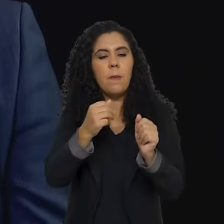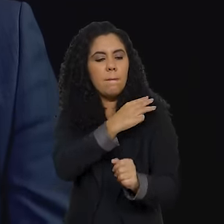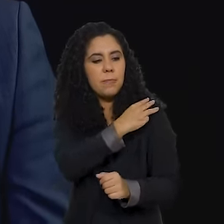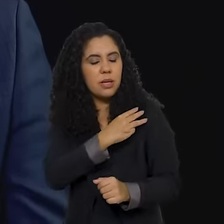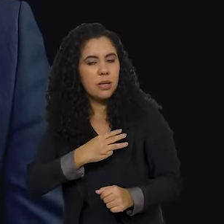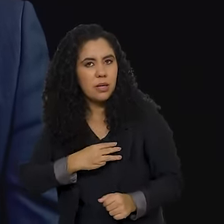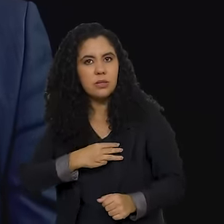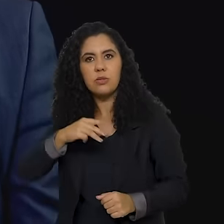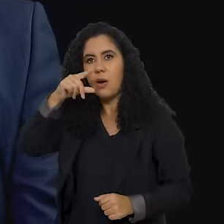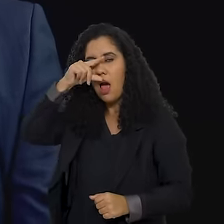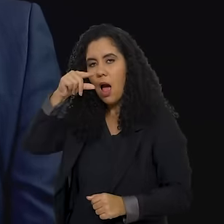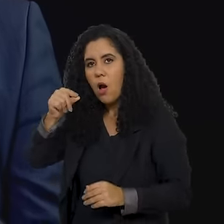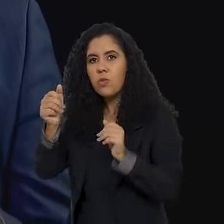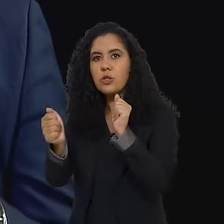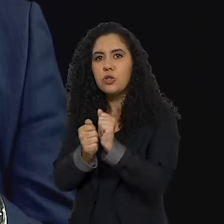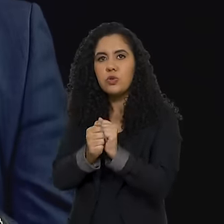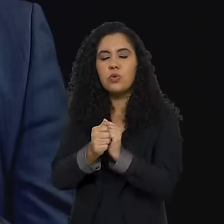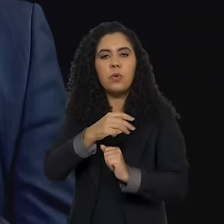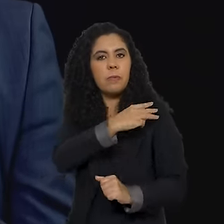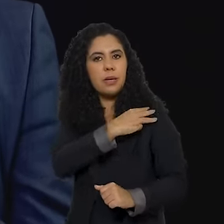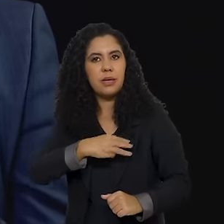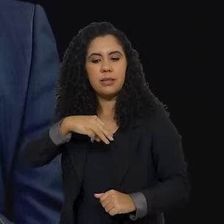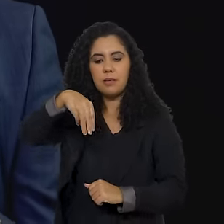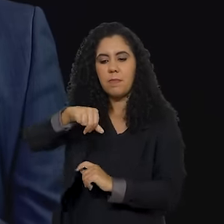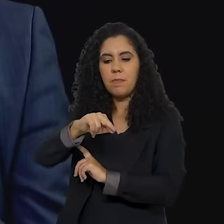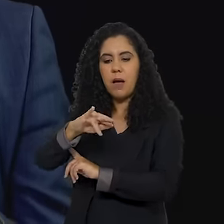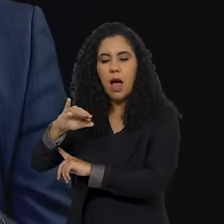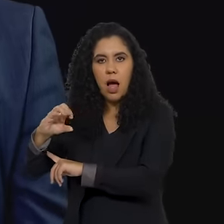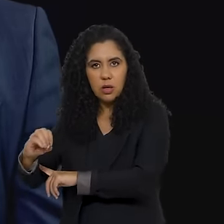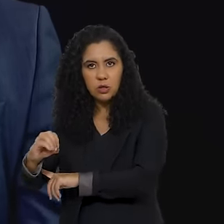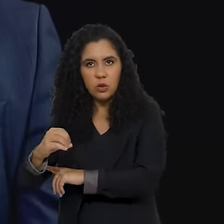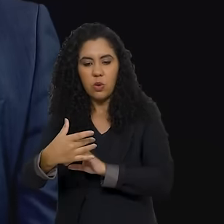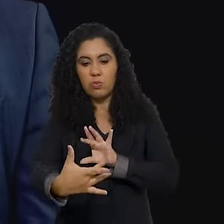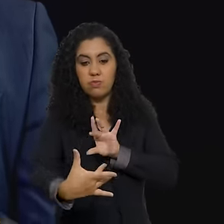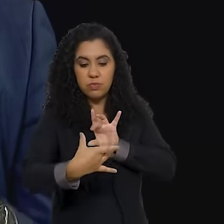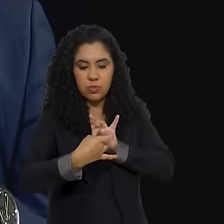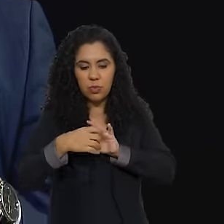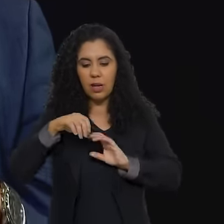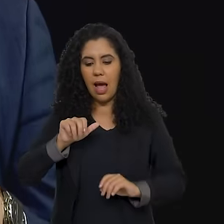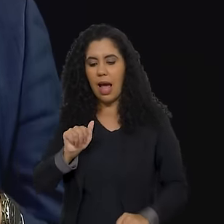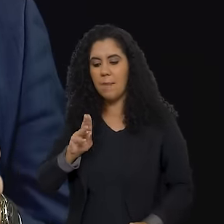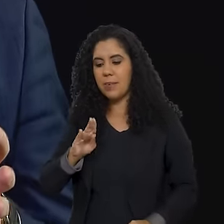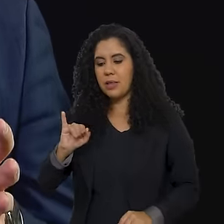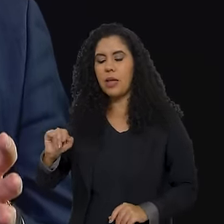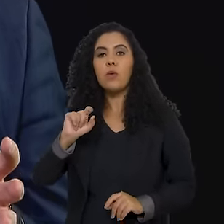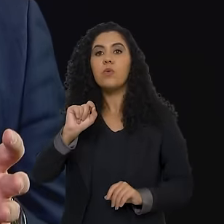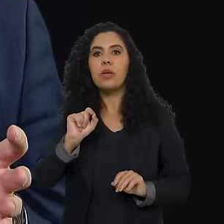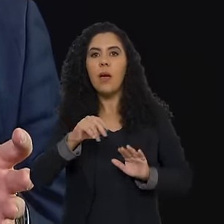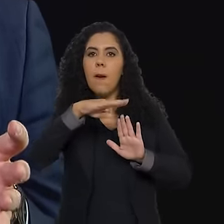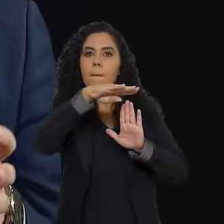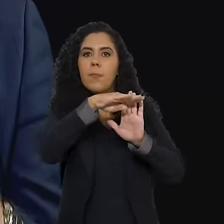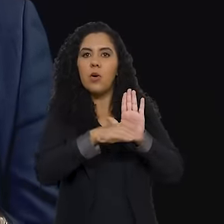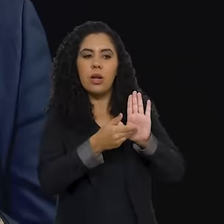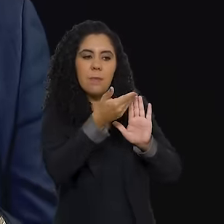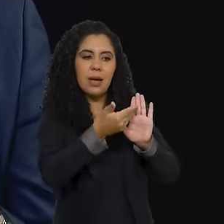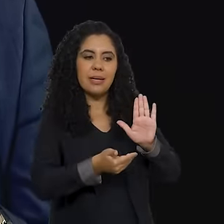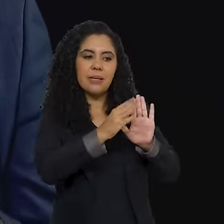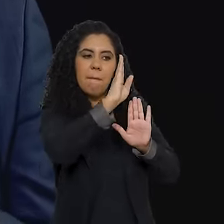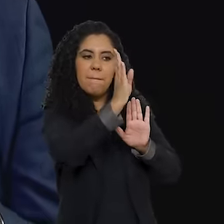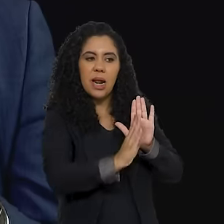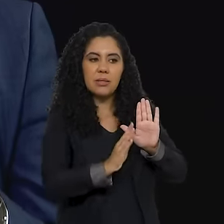o ministro Alckmin, junto com o ministro Márcio França, lançaram recentemente, com o apoio da BDI, o programa Brasil Mais